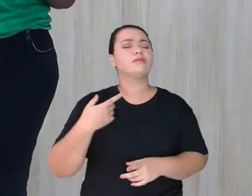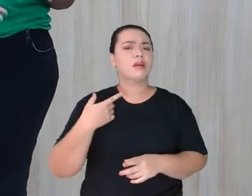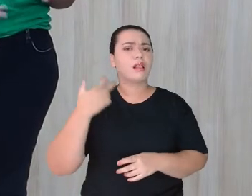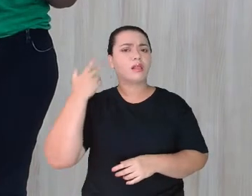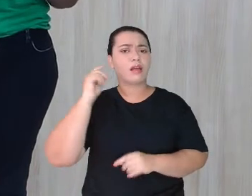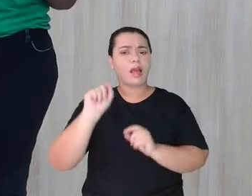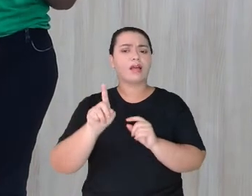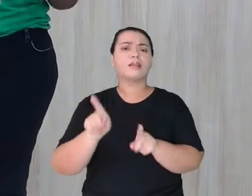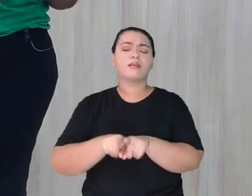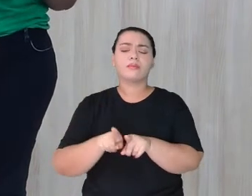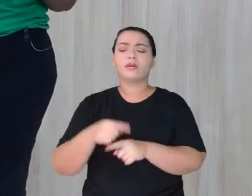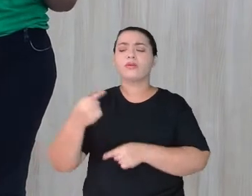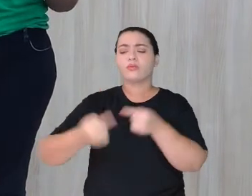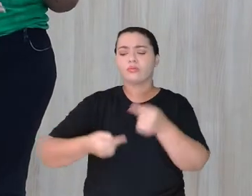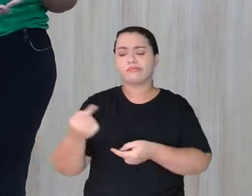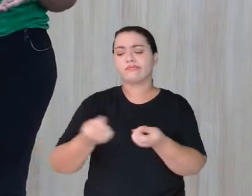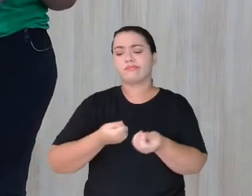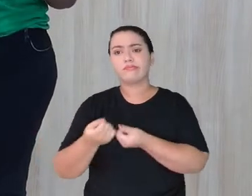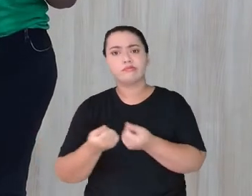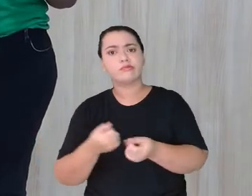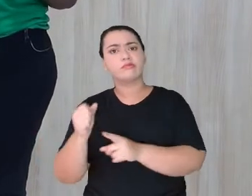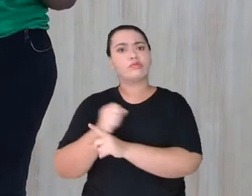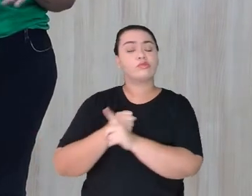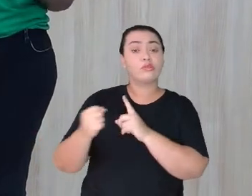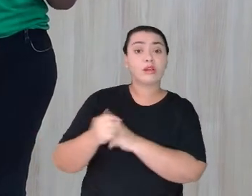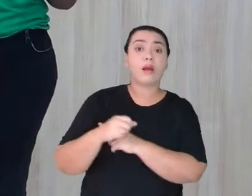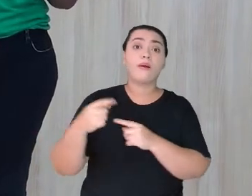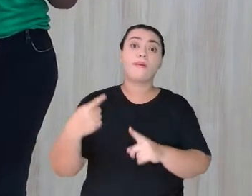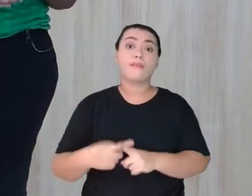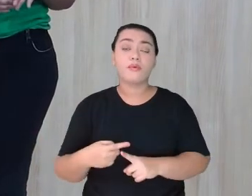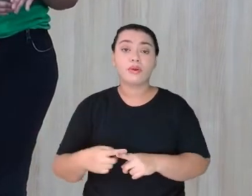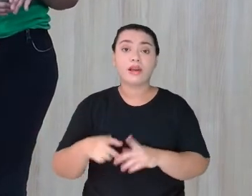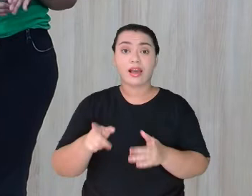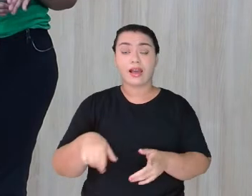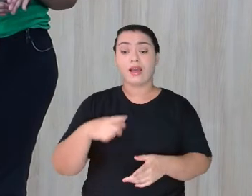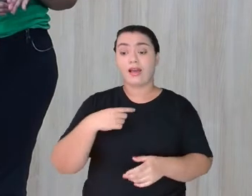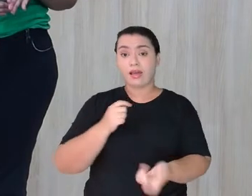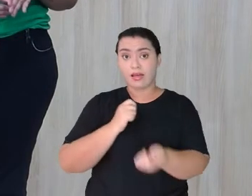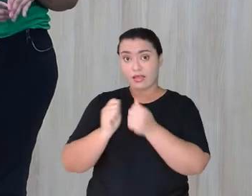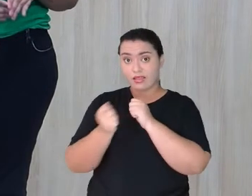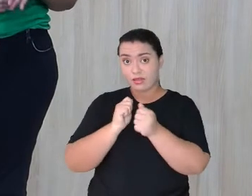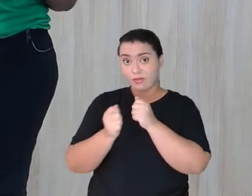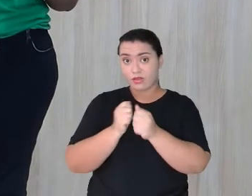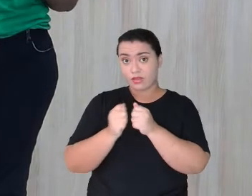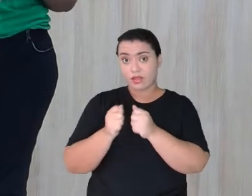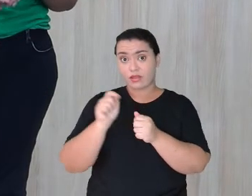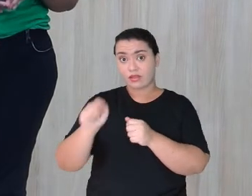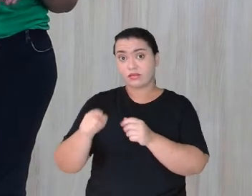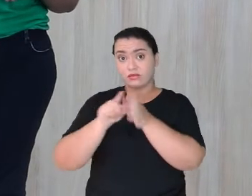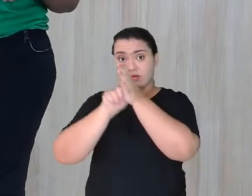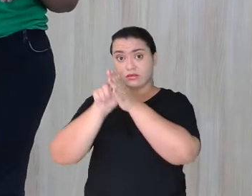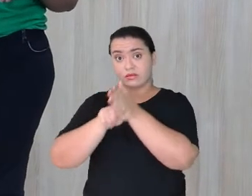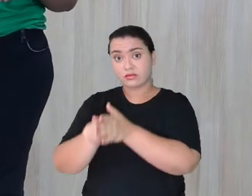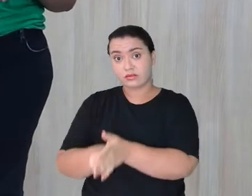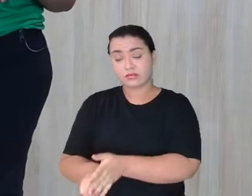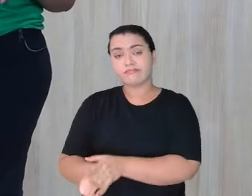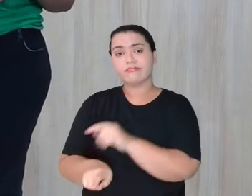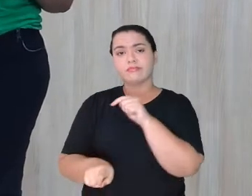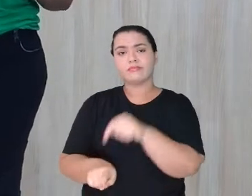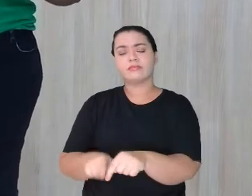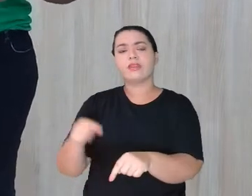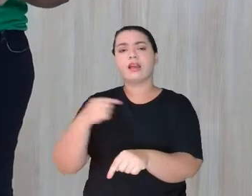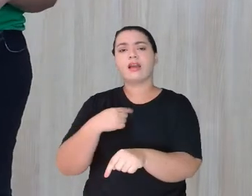cunhos políticos, econômicos, sociais, porque esse tipo de reportagem, de investigação, é